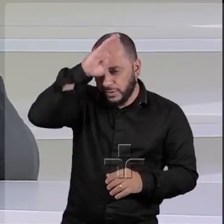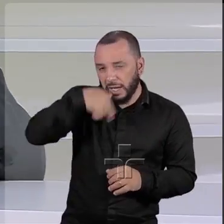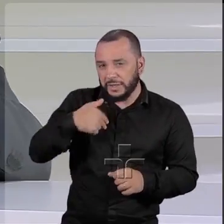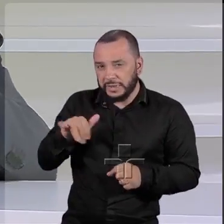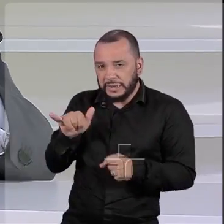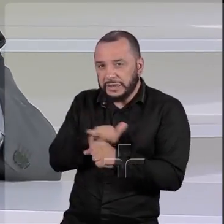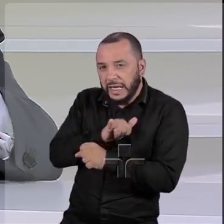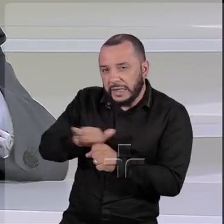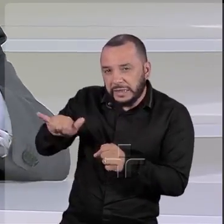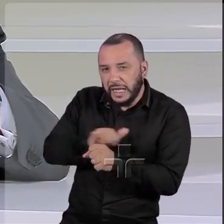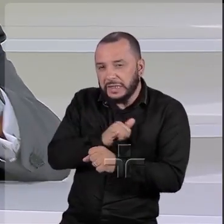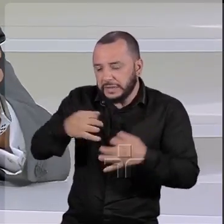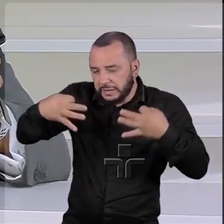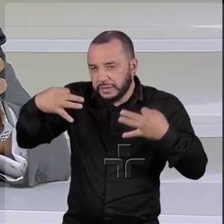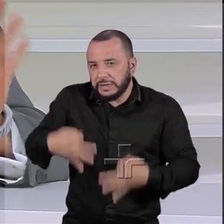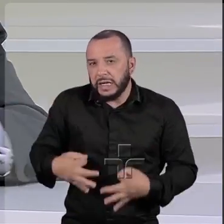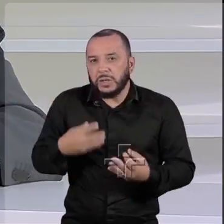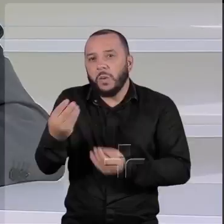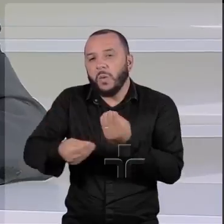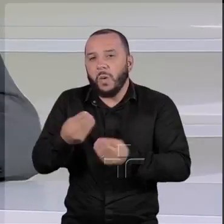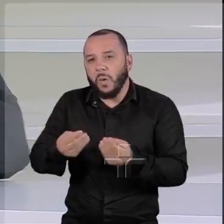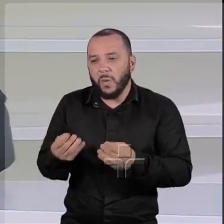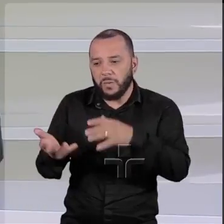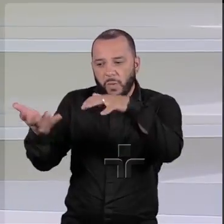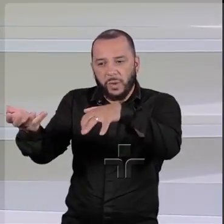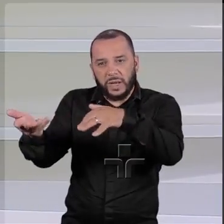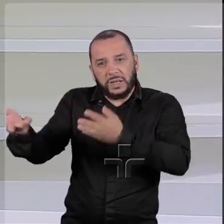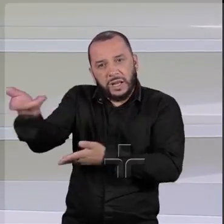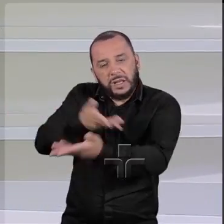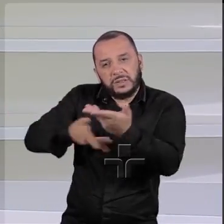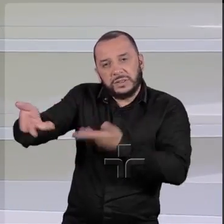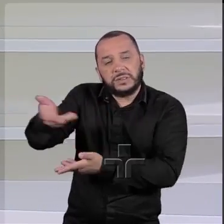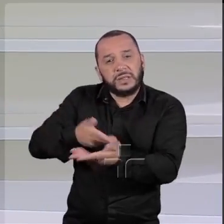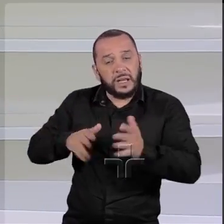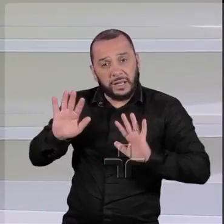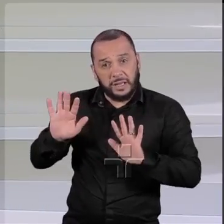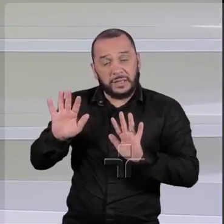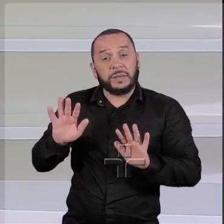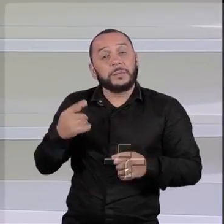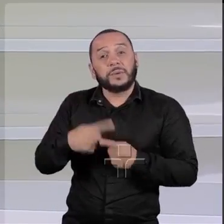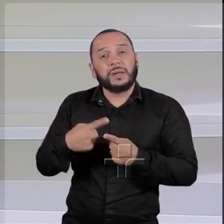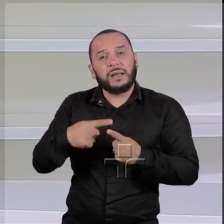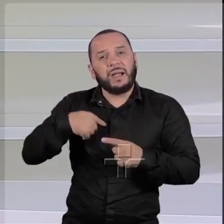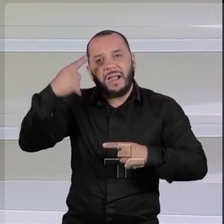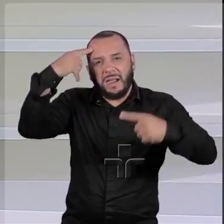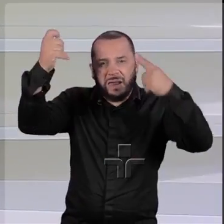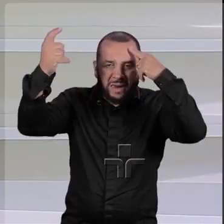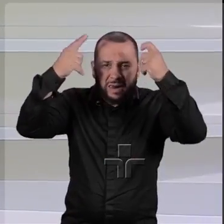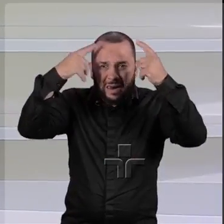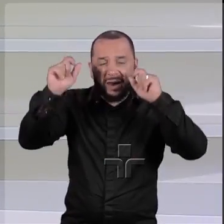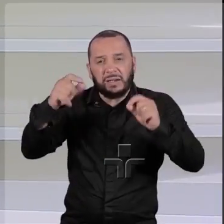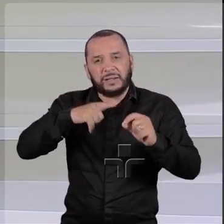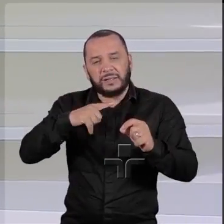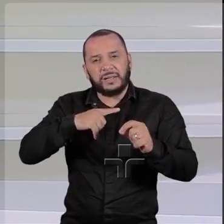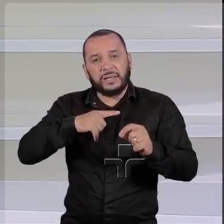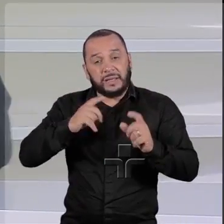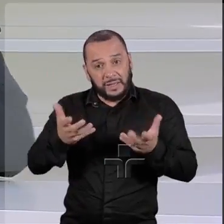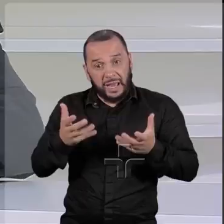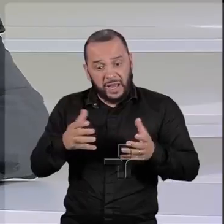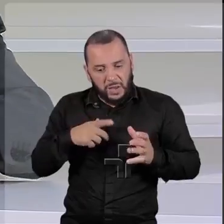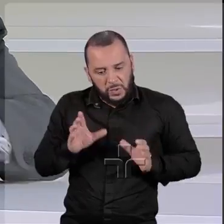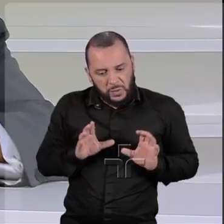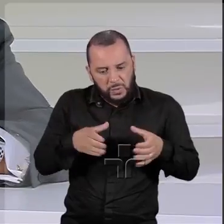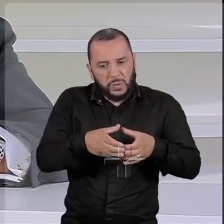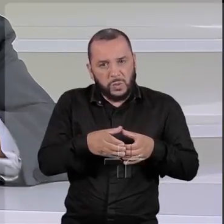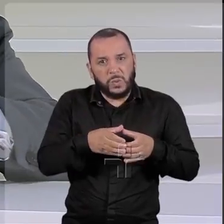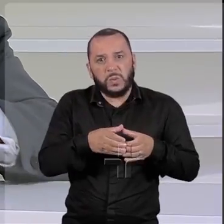com questões de relacionamento com o Congresso, porque ele quer fazer algo que não existe em canto nenhum do mundo, que é coalizão com frentes parlamentares. As